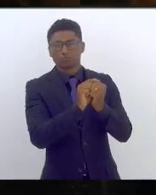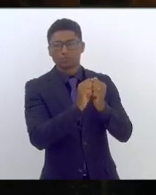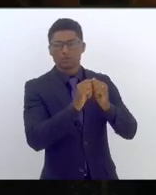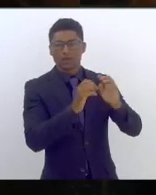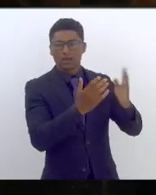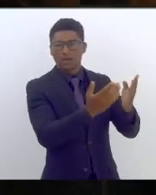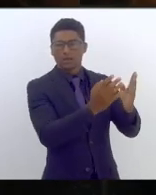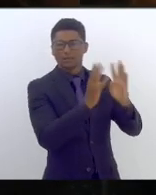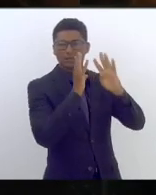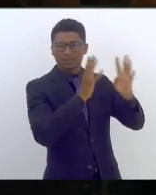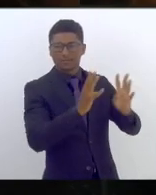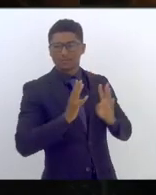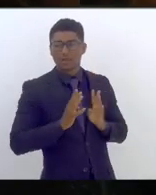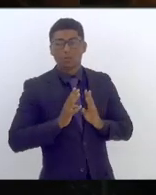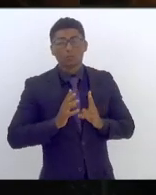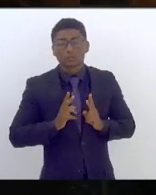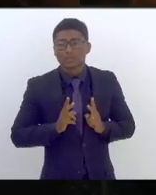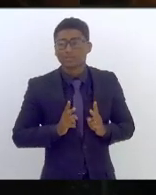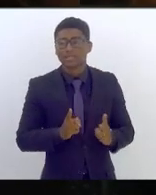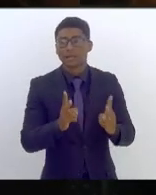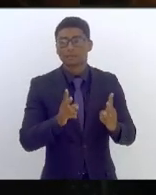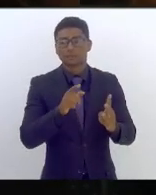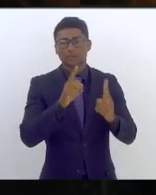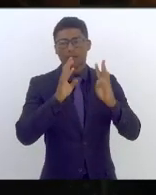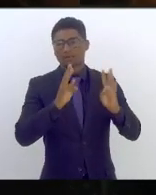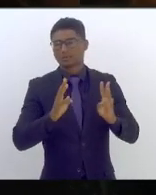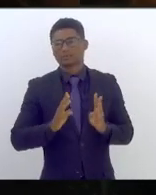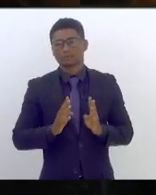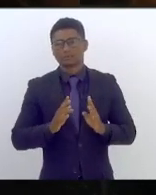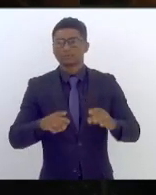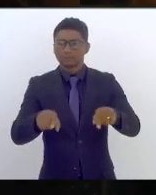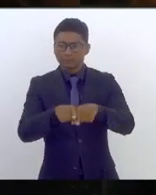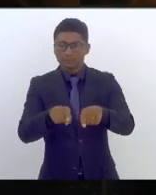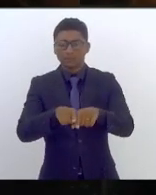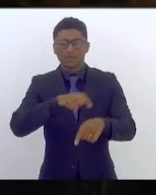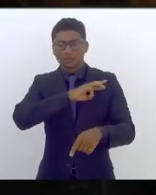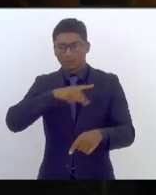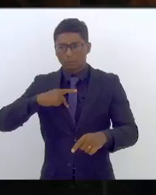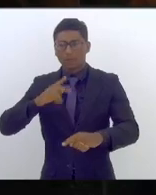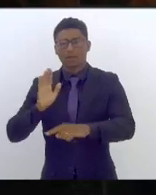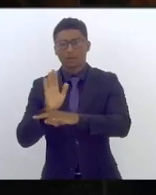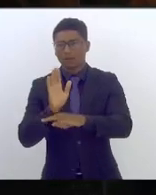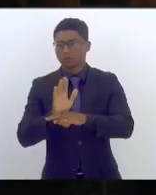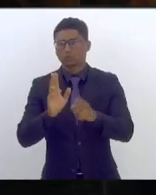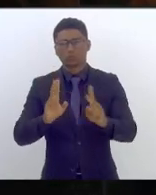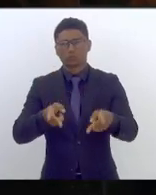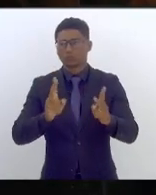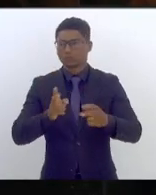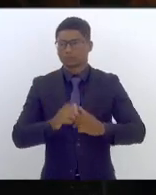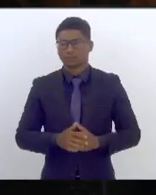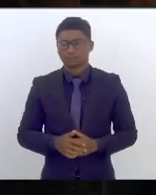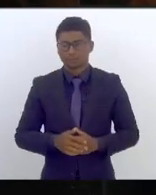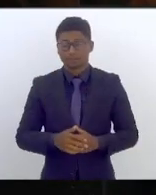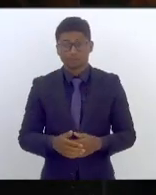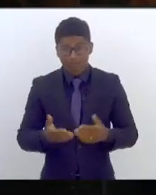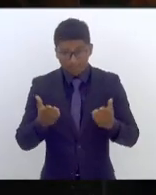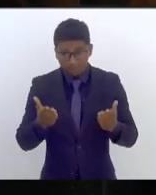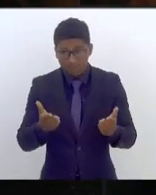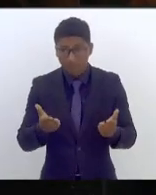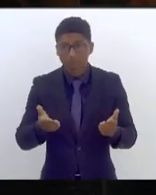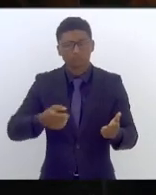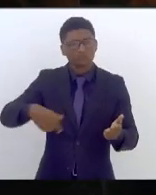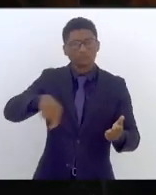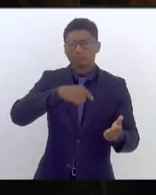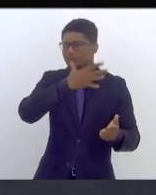procurando acolher nossos pleitos e prestigiar a instituição saiba vossa excelência que não vamos